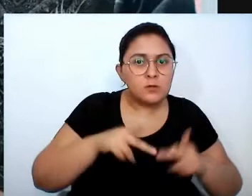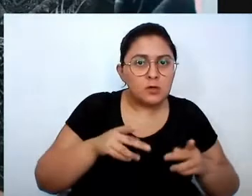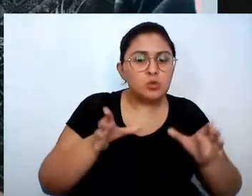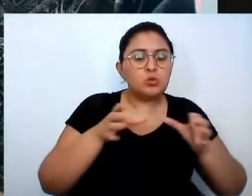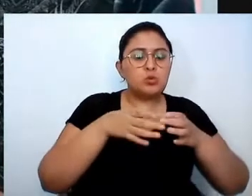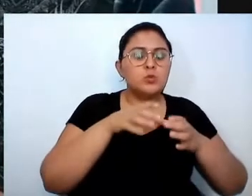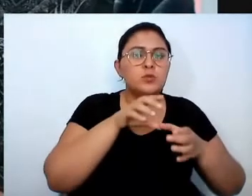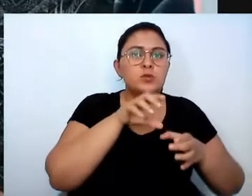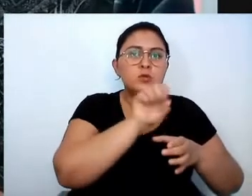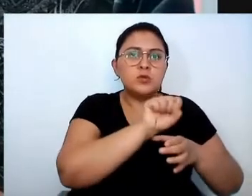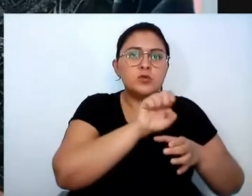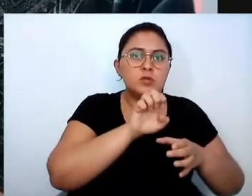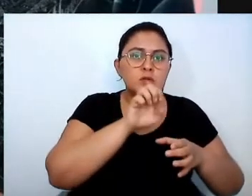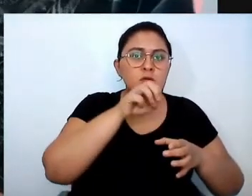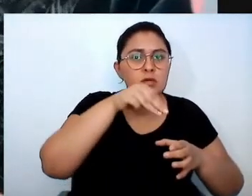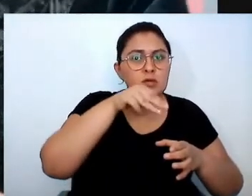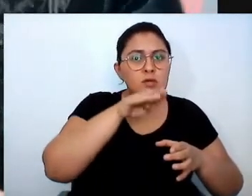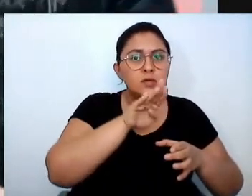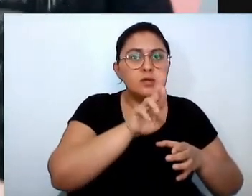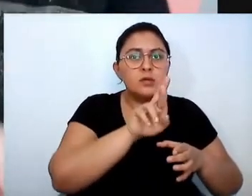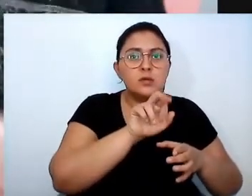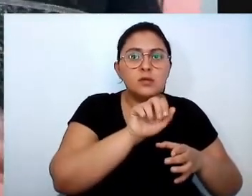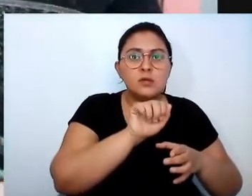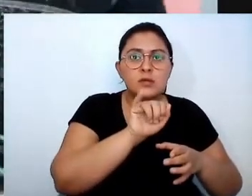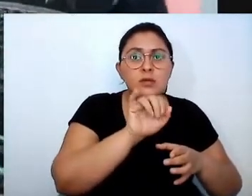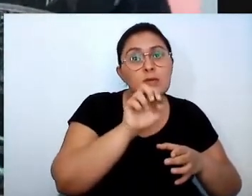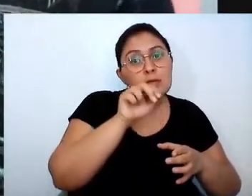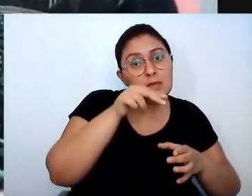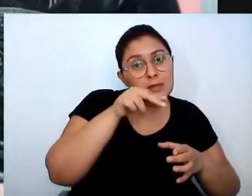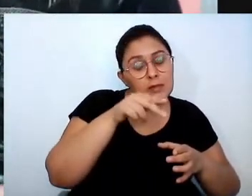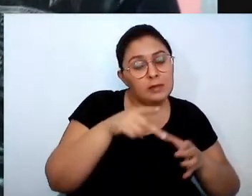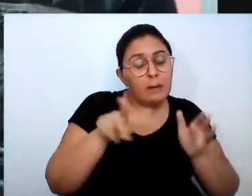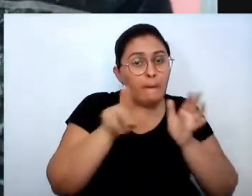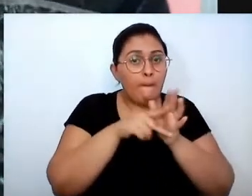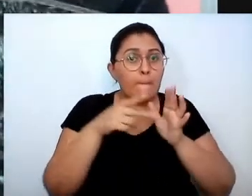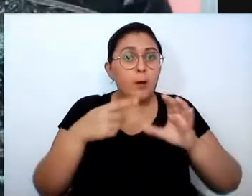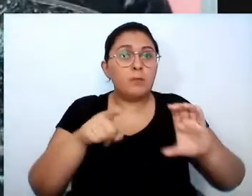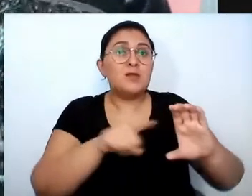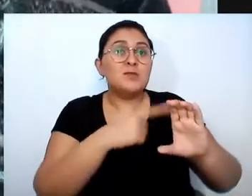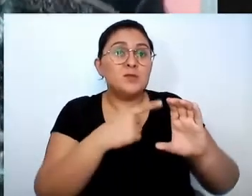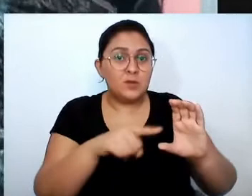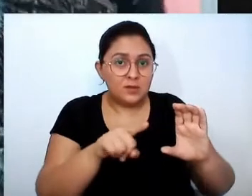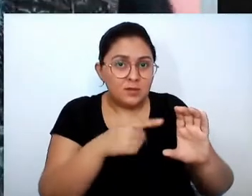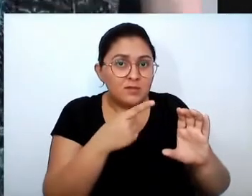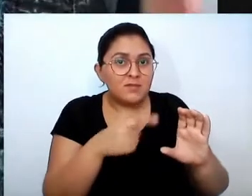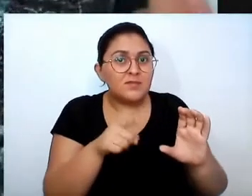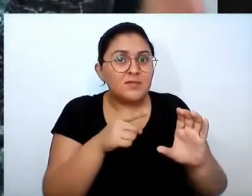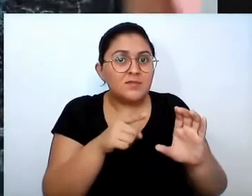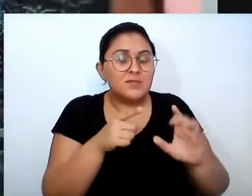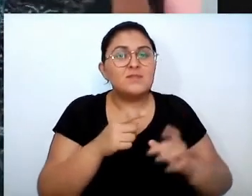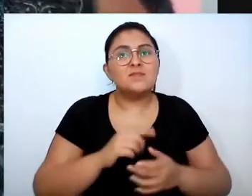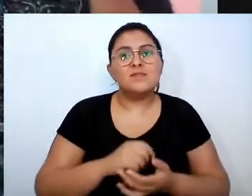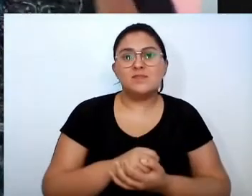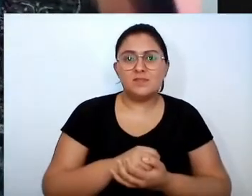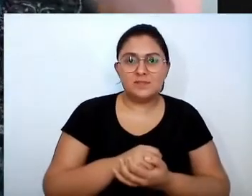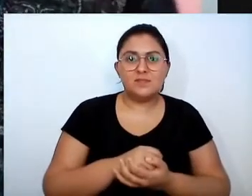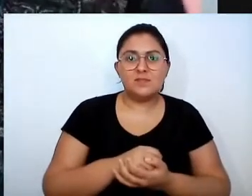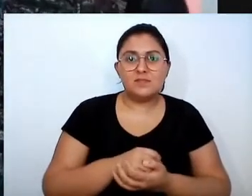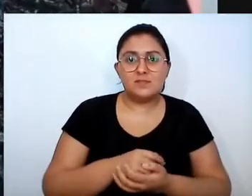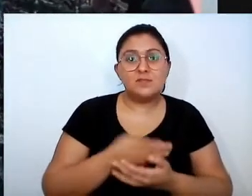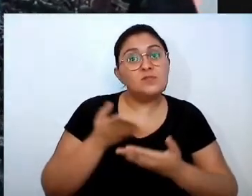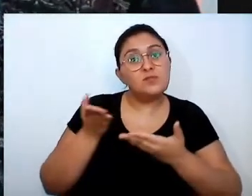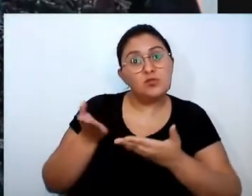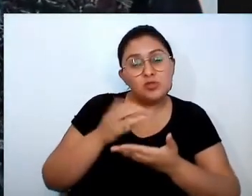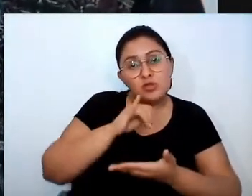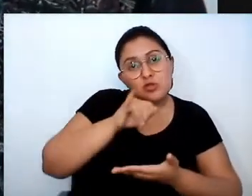né, o SEMBRAIN, que atua na escola de música, né, dando suporte aos alunos com necessidades educacionais específicas. Né, e aí José